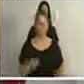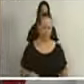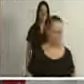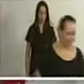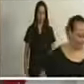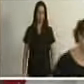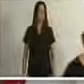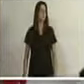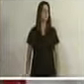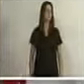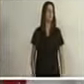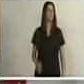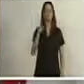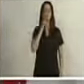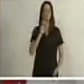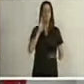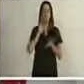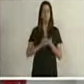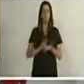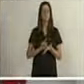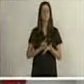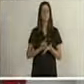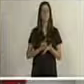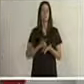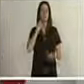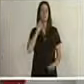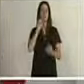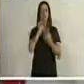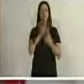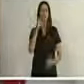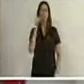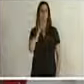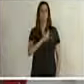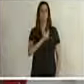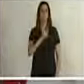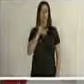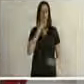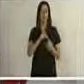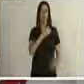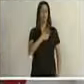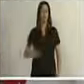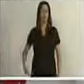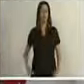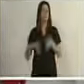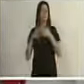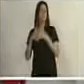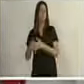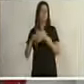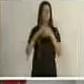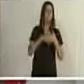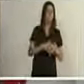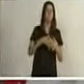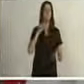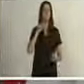pedaladas, para que se pudesse cumprir com os objetivos de governo, que se confundiram com os objetivos